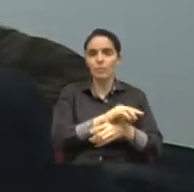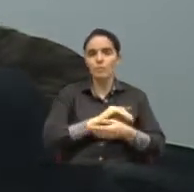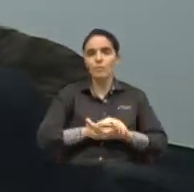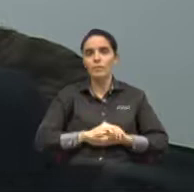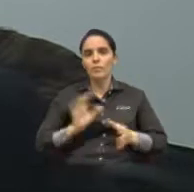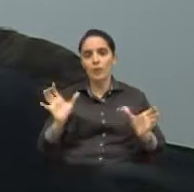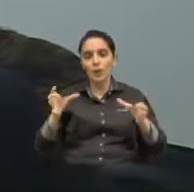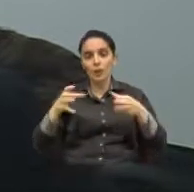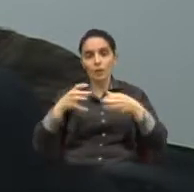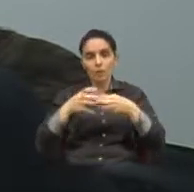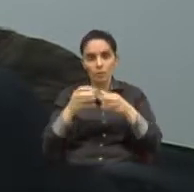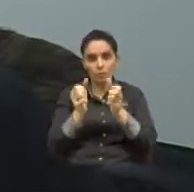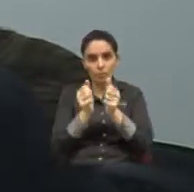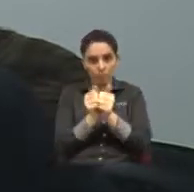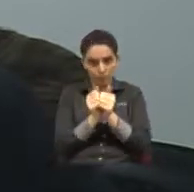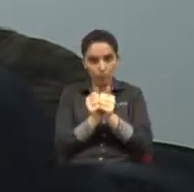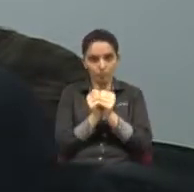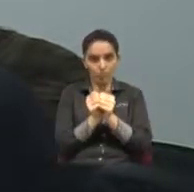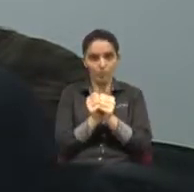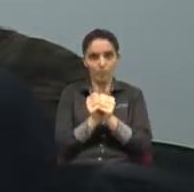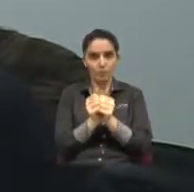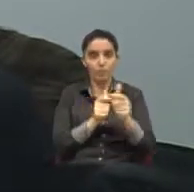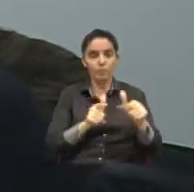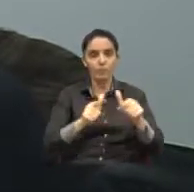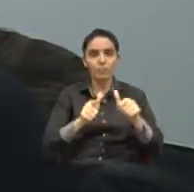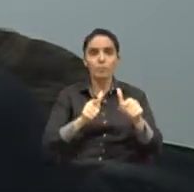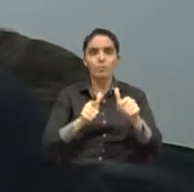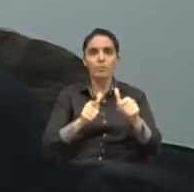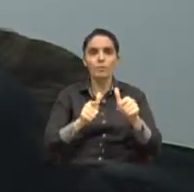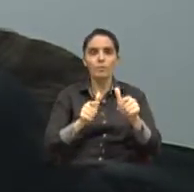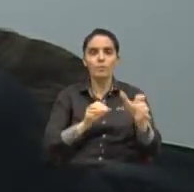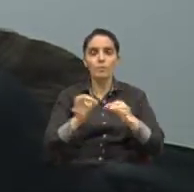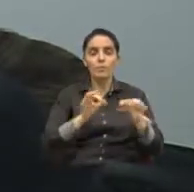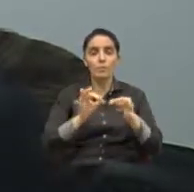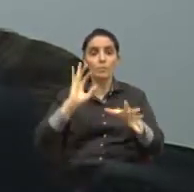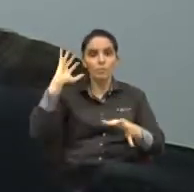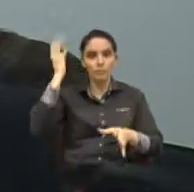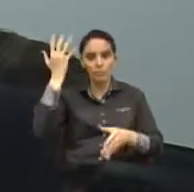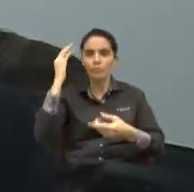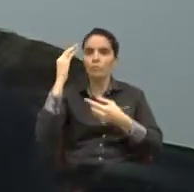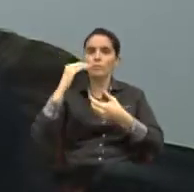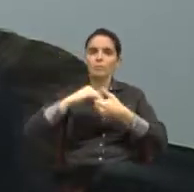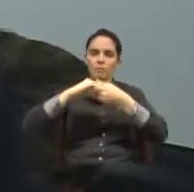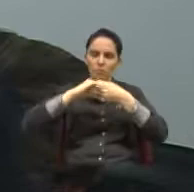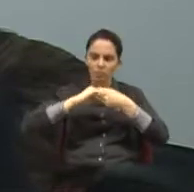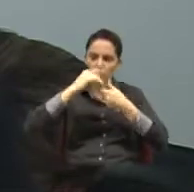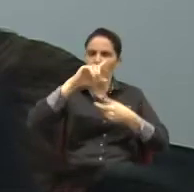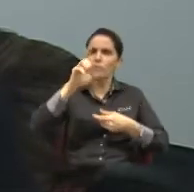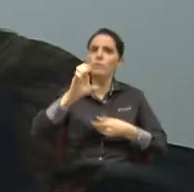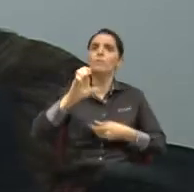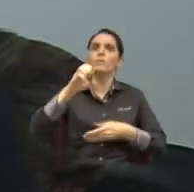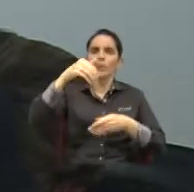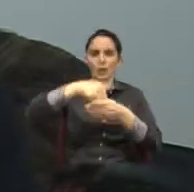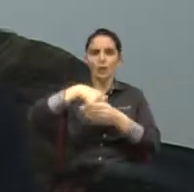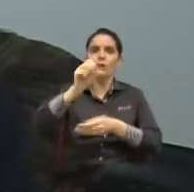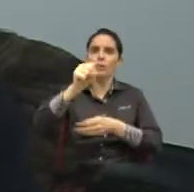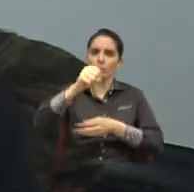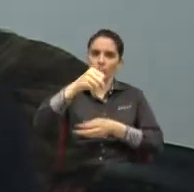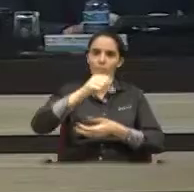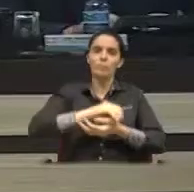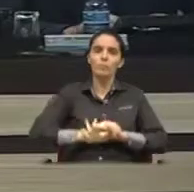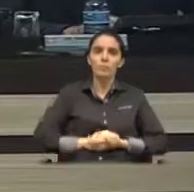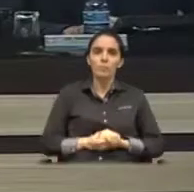e trabalhar junto, empenhar para que esse projeto seja aplicável. Parabéns, Zé. Adianto meu voto, que será